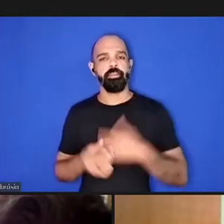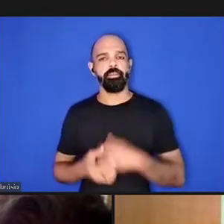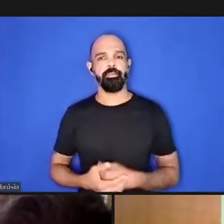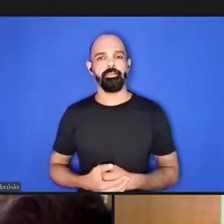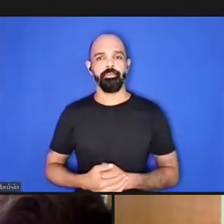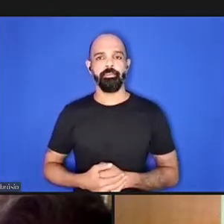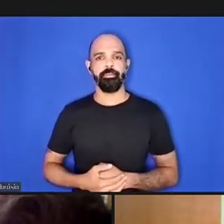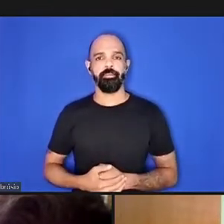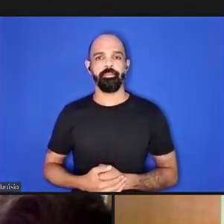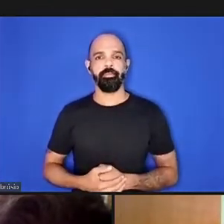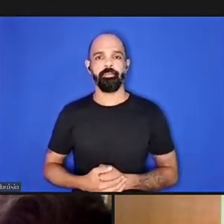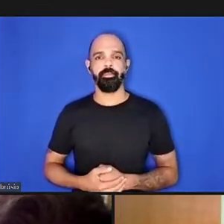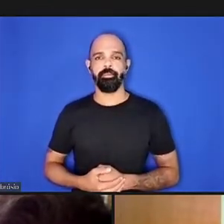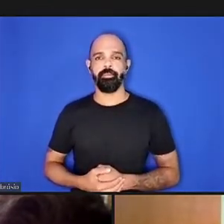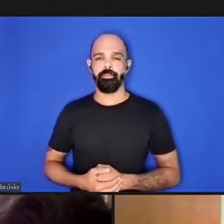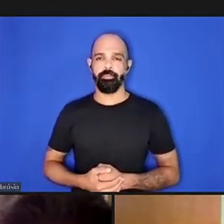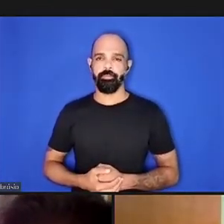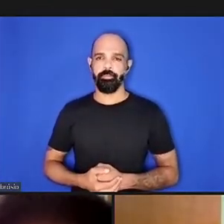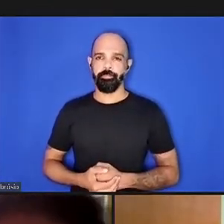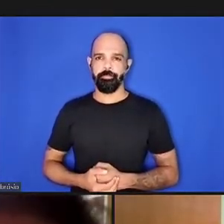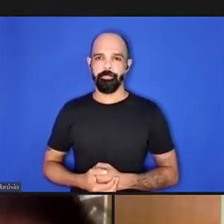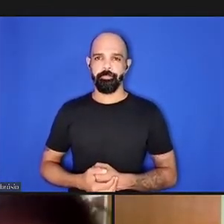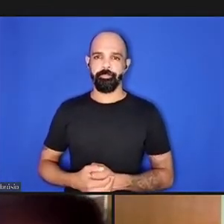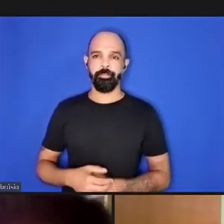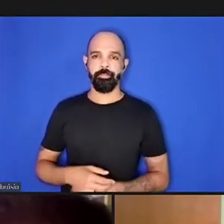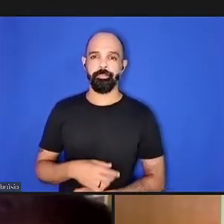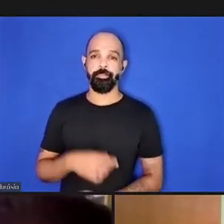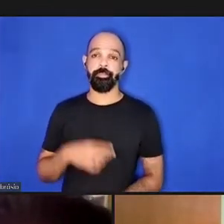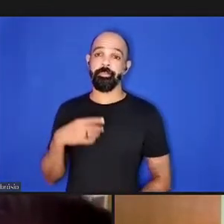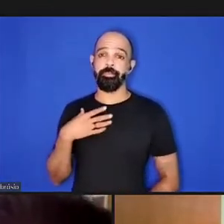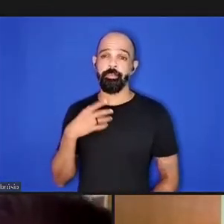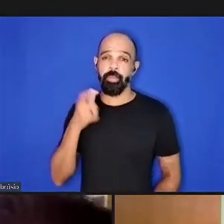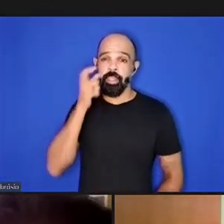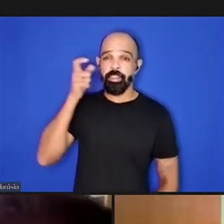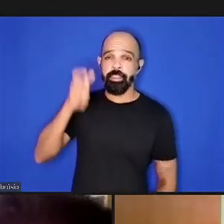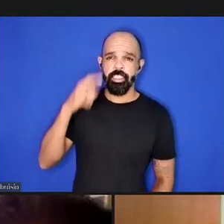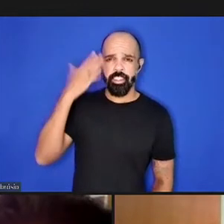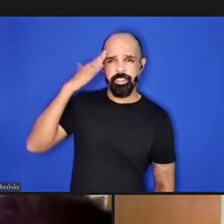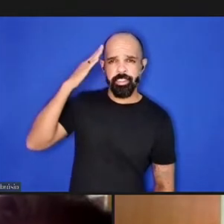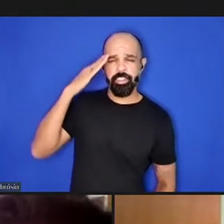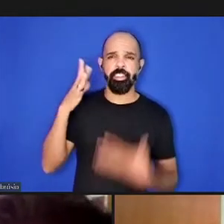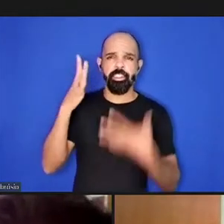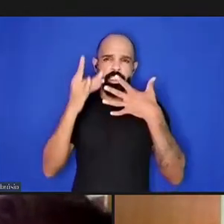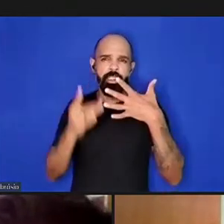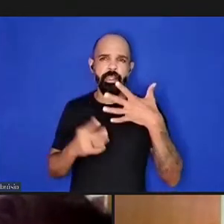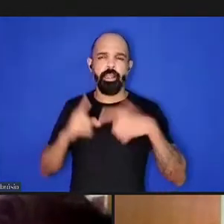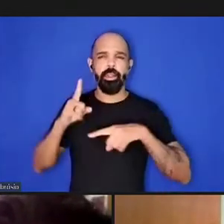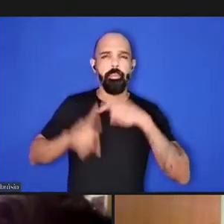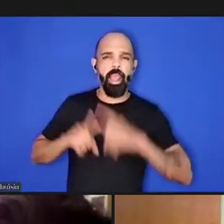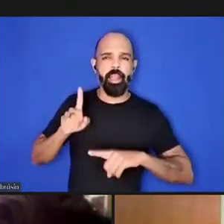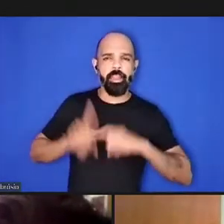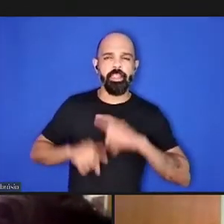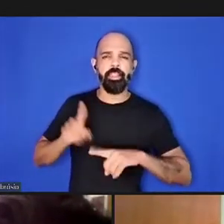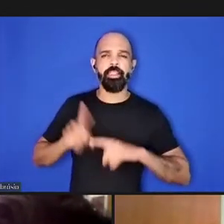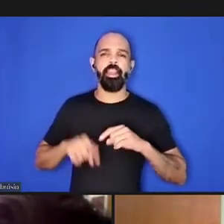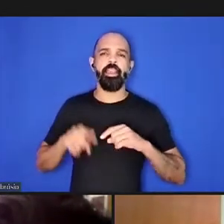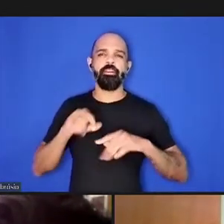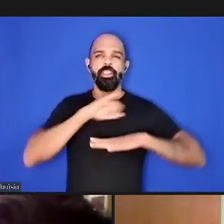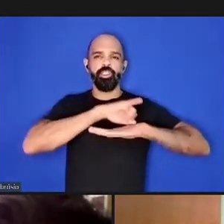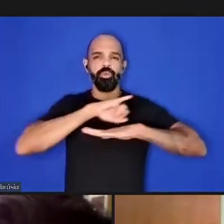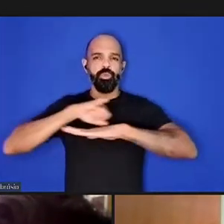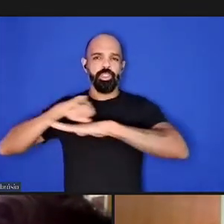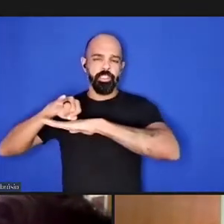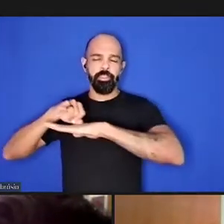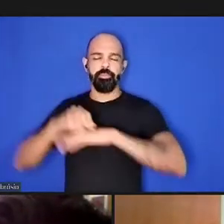Foi muito, muito interessante para entender os detalhes dos materiais da exposição. Ele